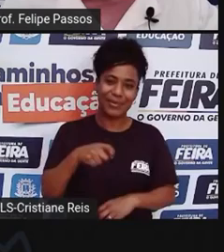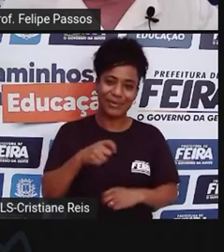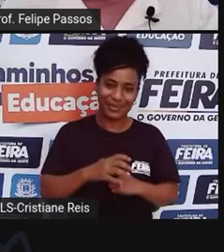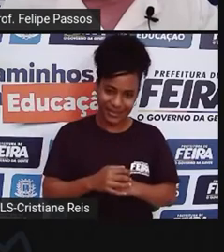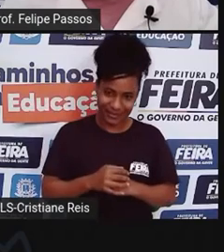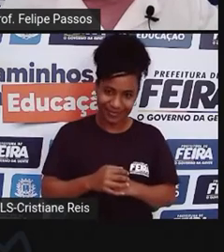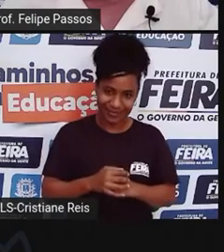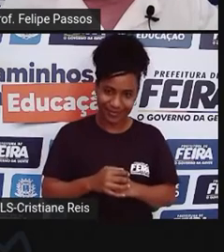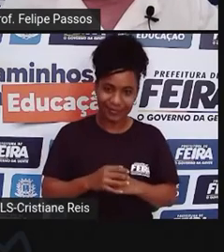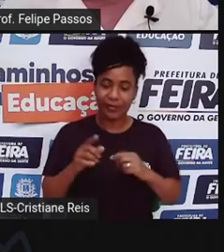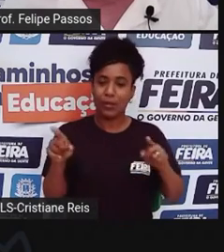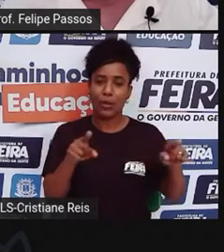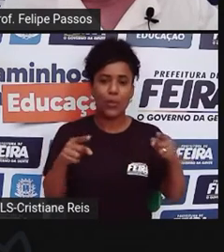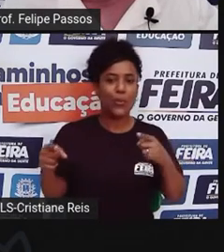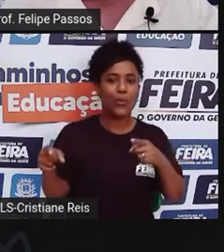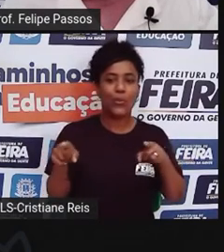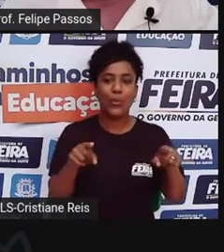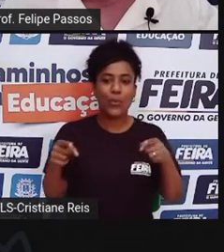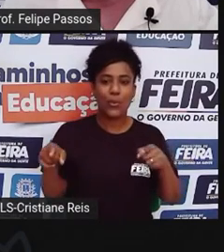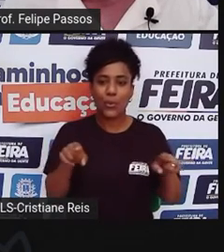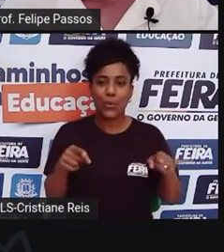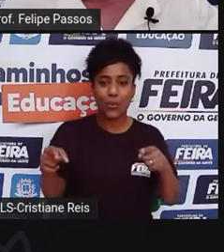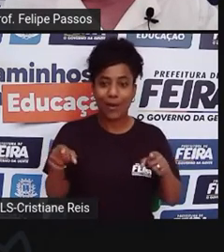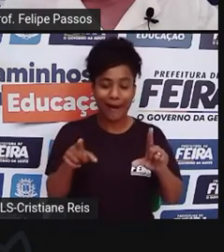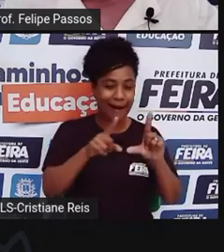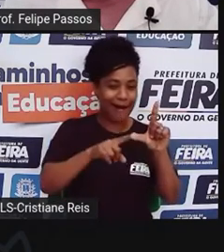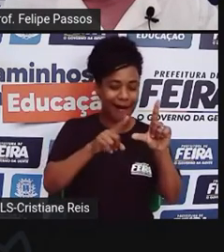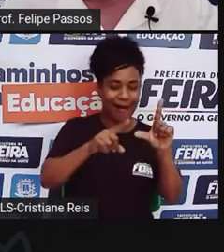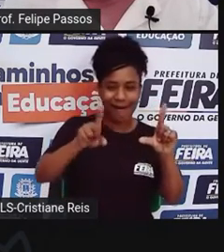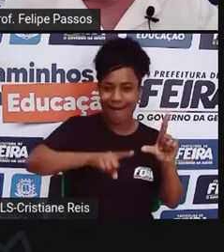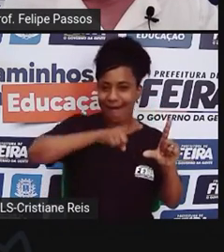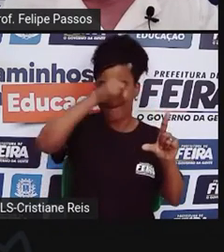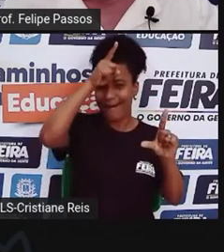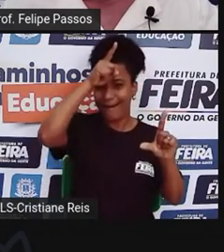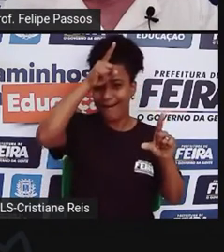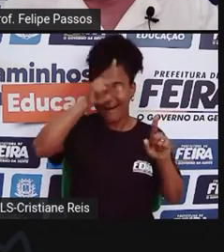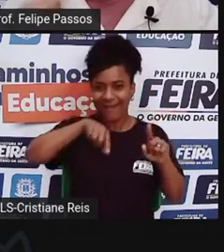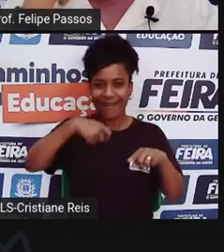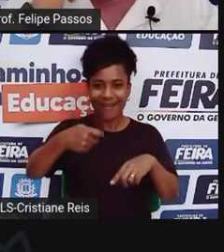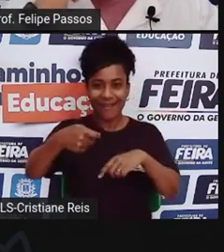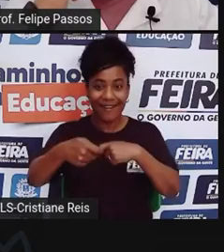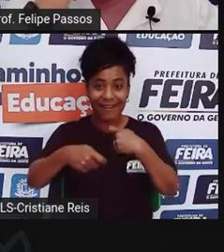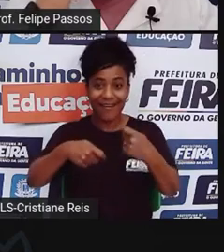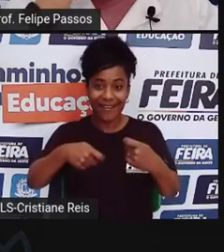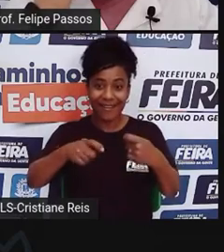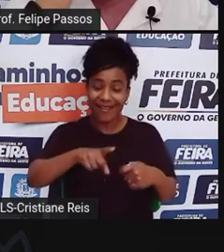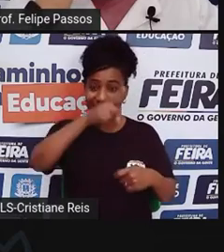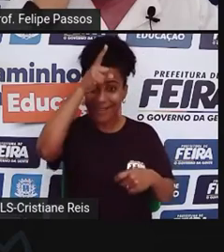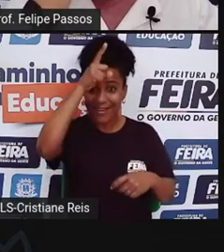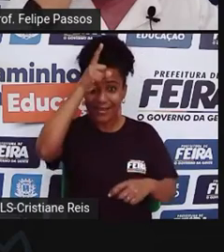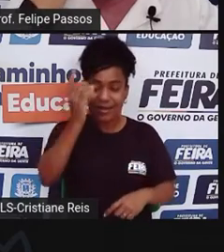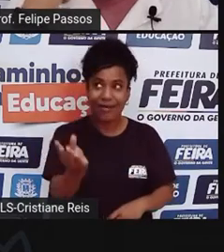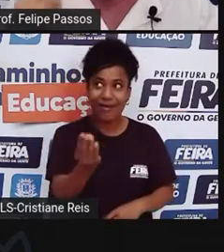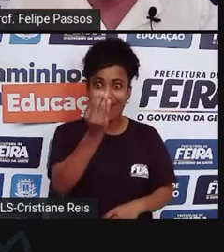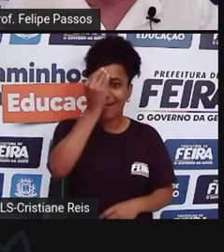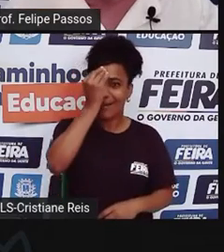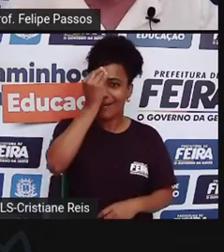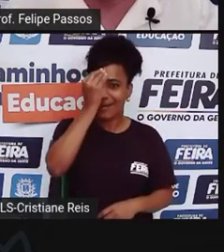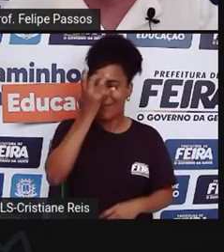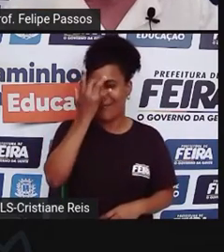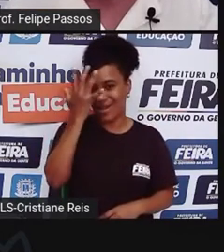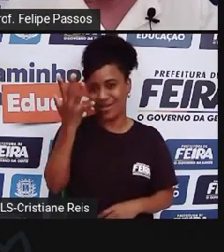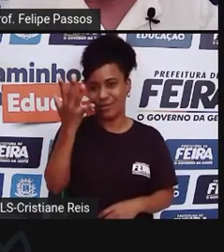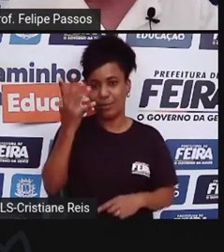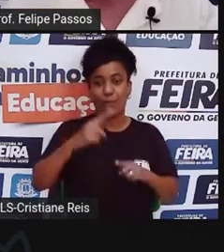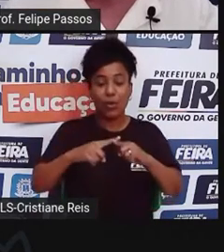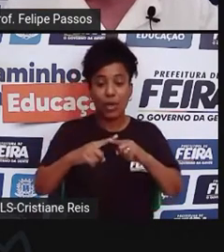uma letra. Ou seja, você já está usando uma... Você está envolvendo uma coisa que já está no seu, na sua